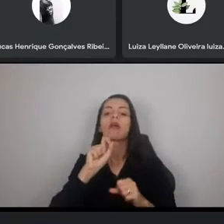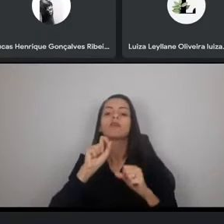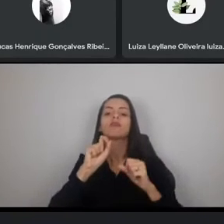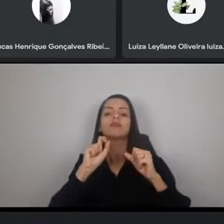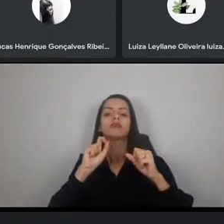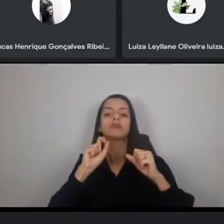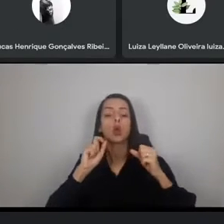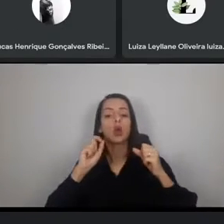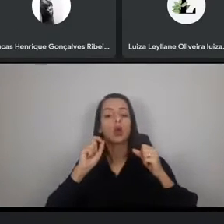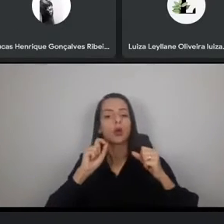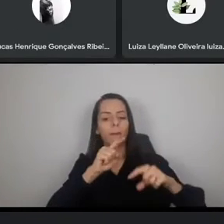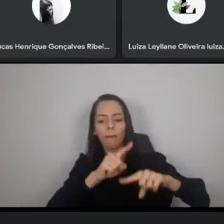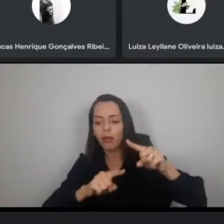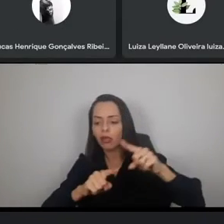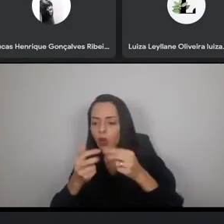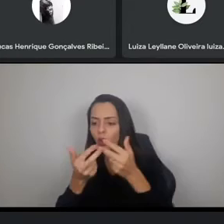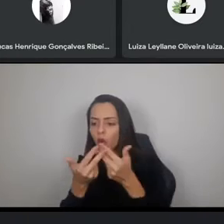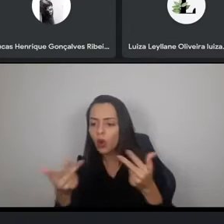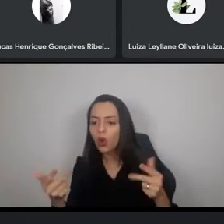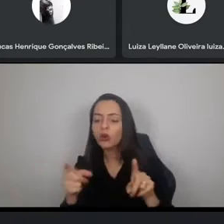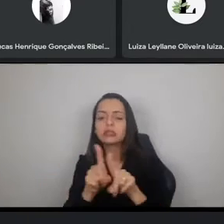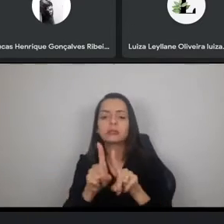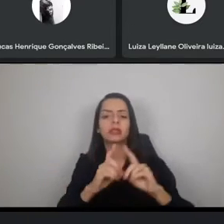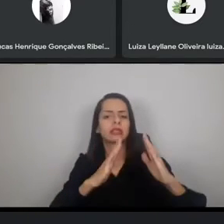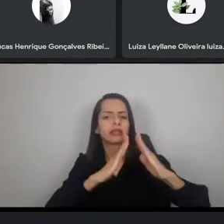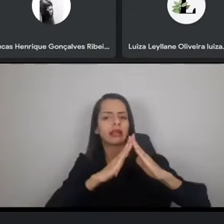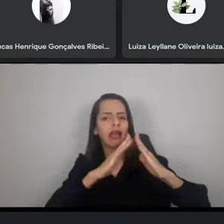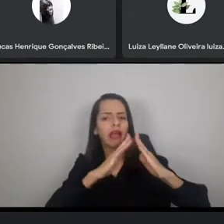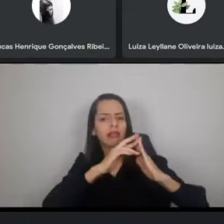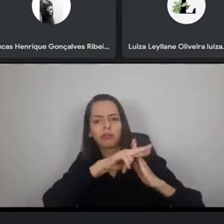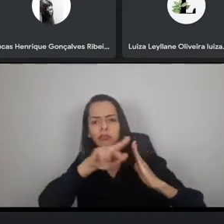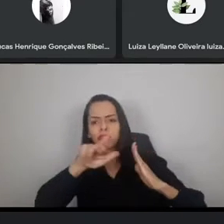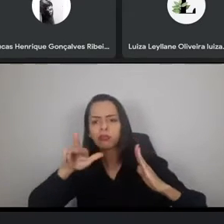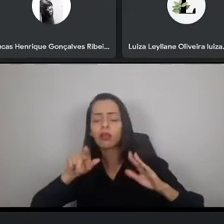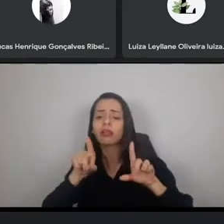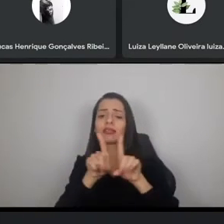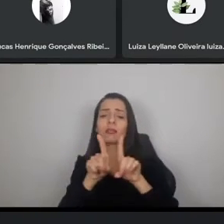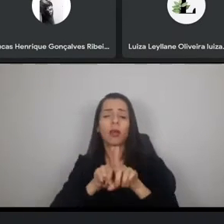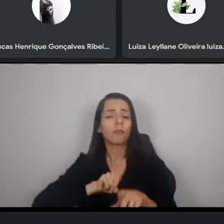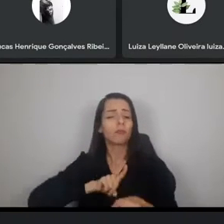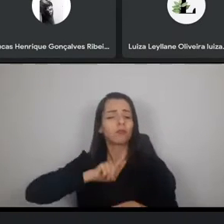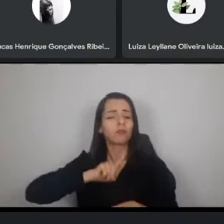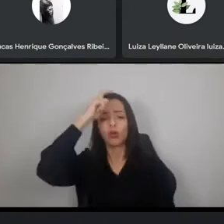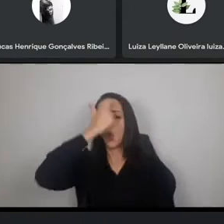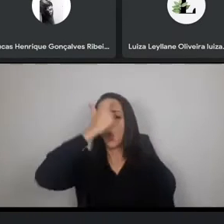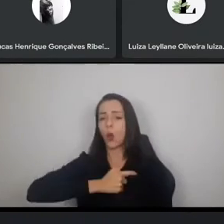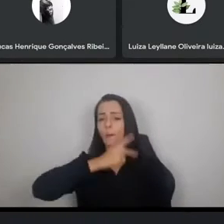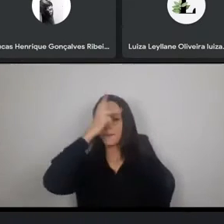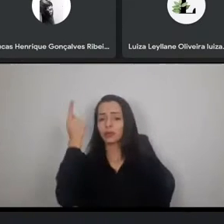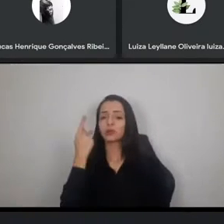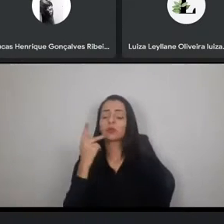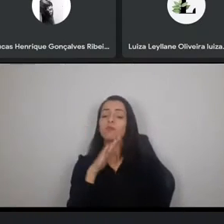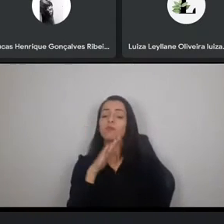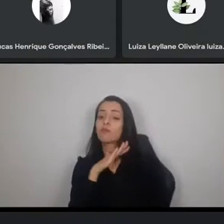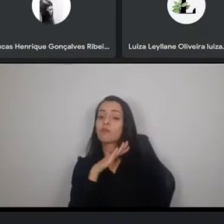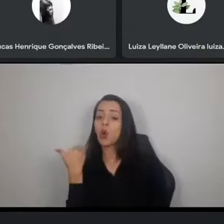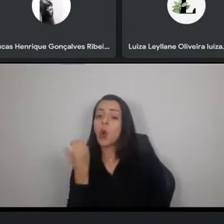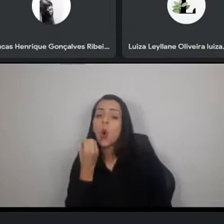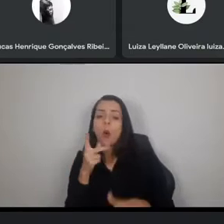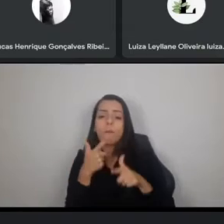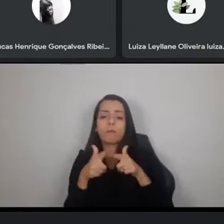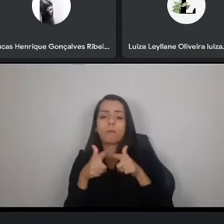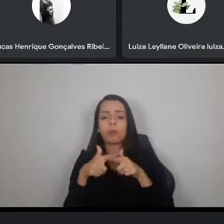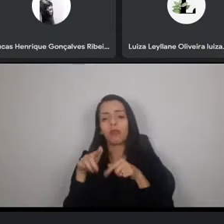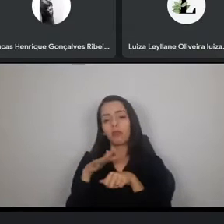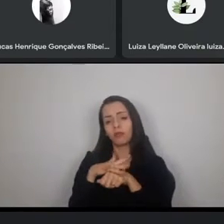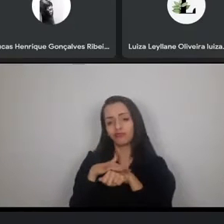ser fatal, ou até mesmo causar lesões irrecuperáveis. Diante